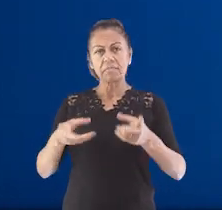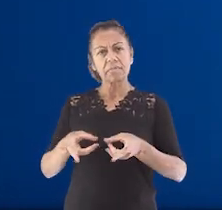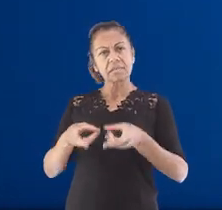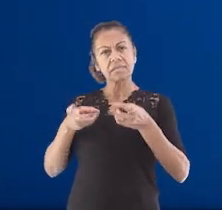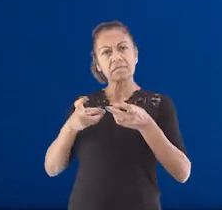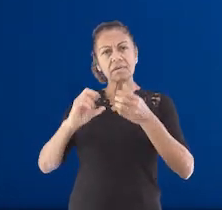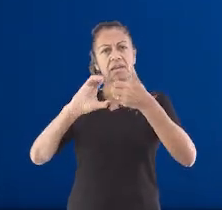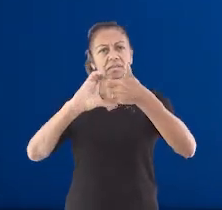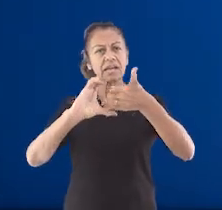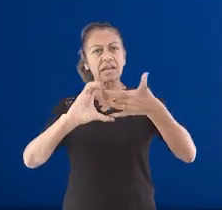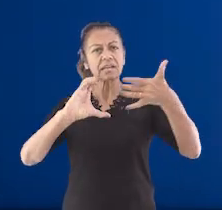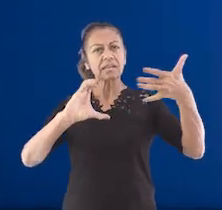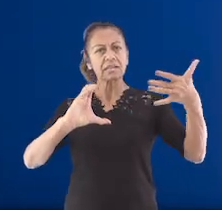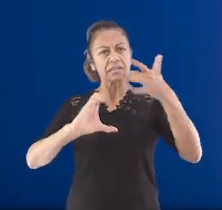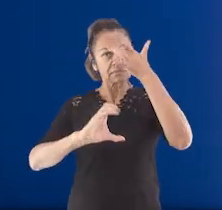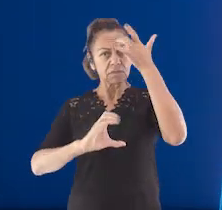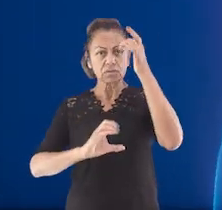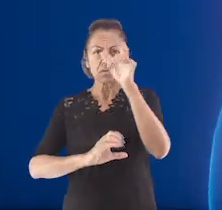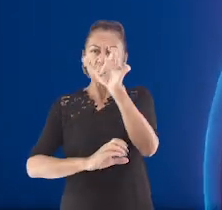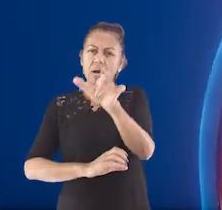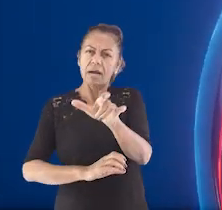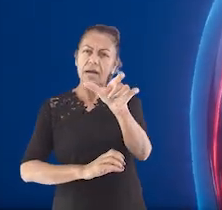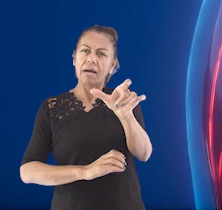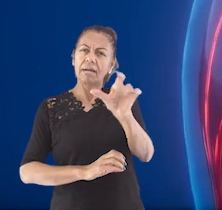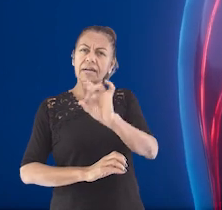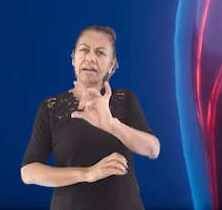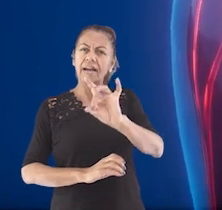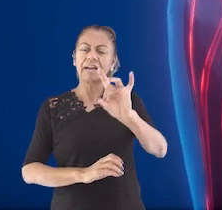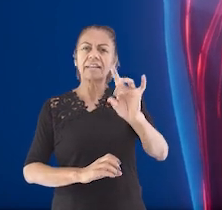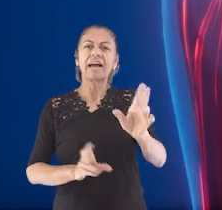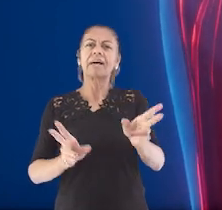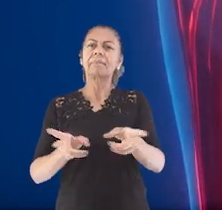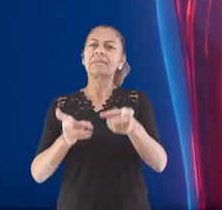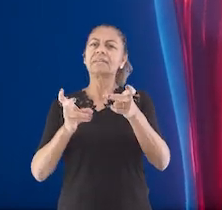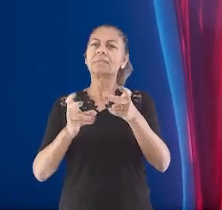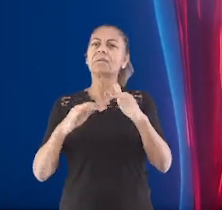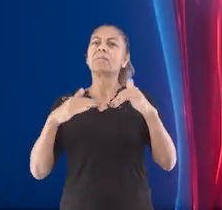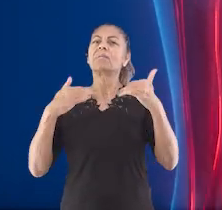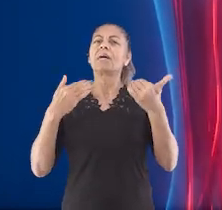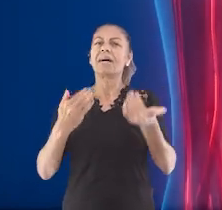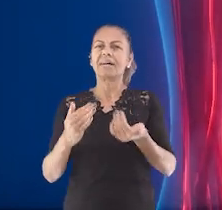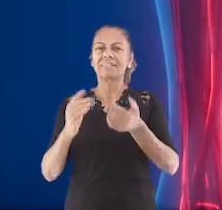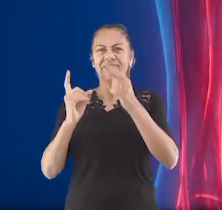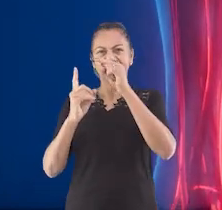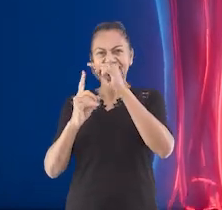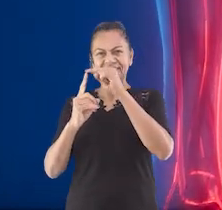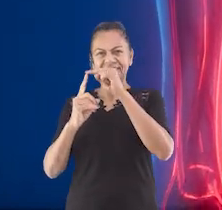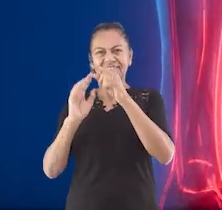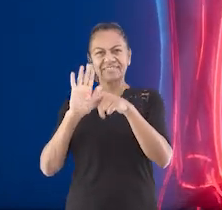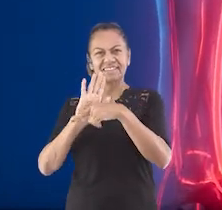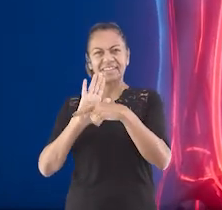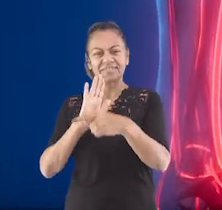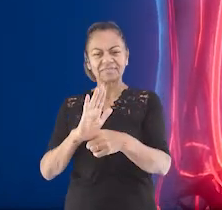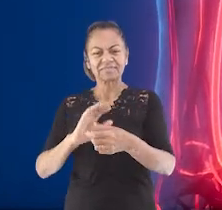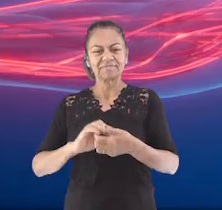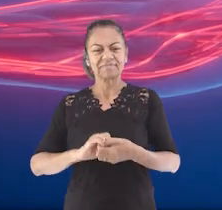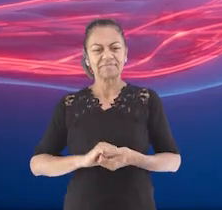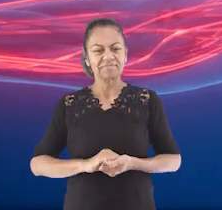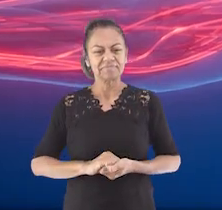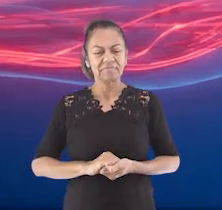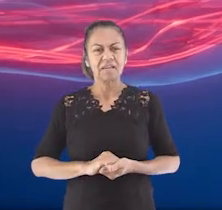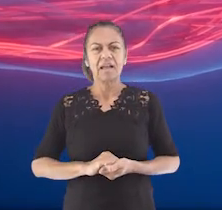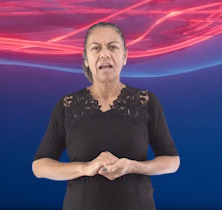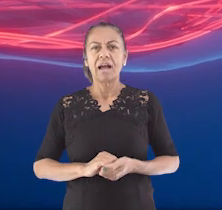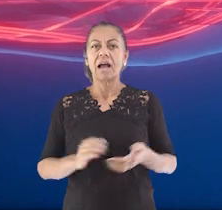nutricionista ou nutrólogo, para avaliar as medidas corporais, permitindo identificar